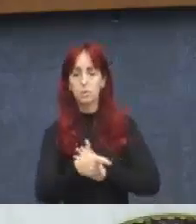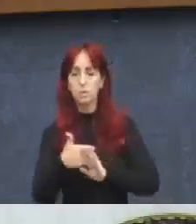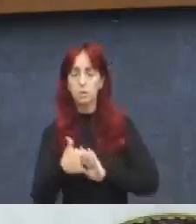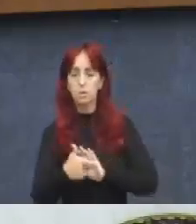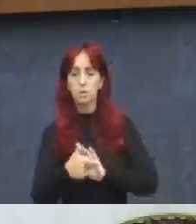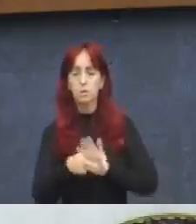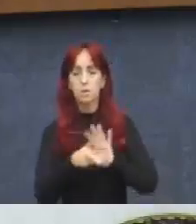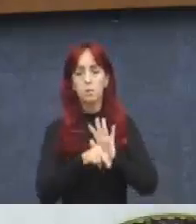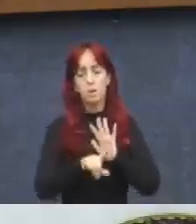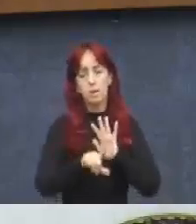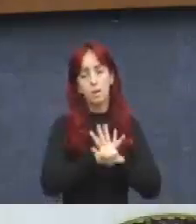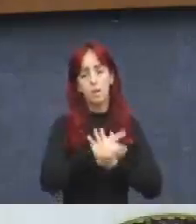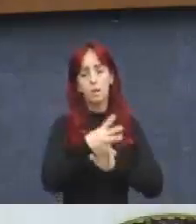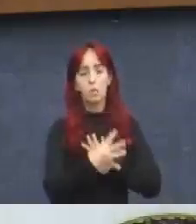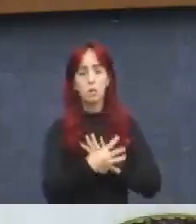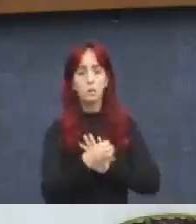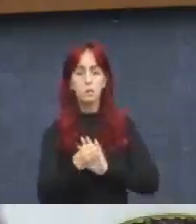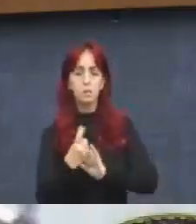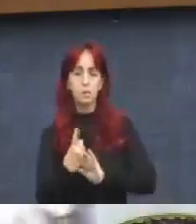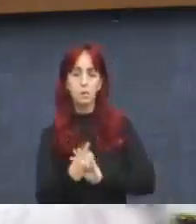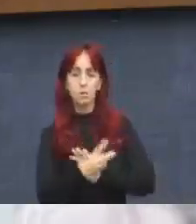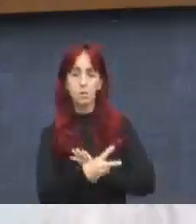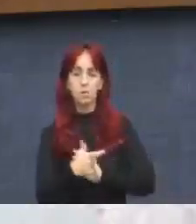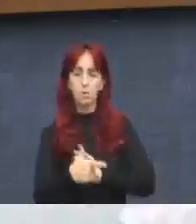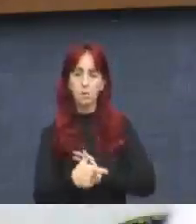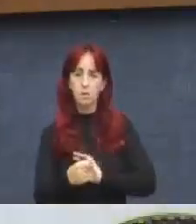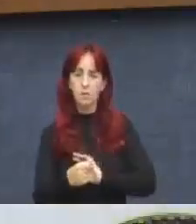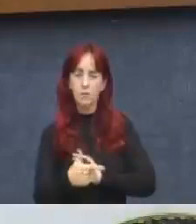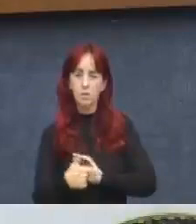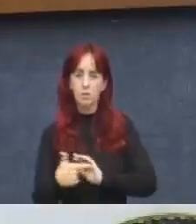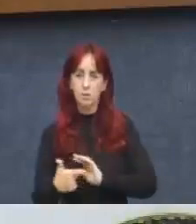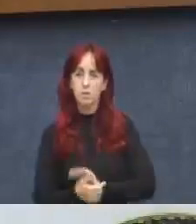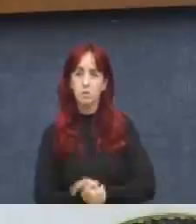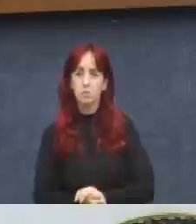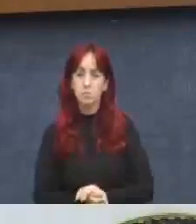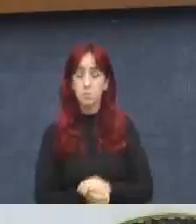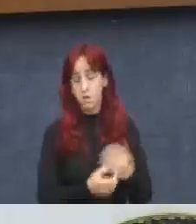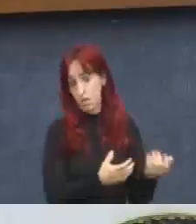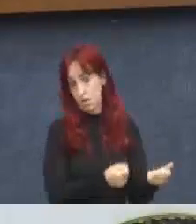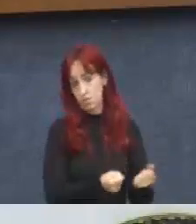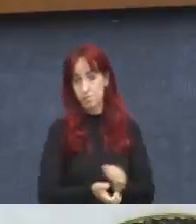PL 401 de 2022. Deferido.